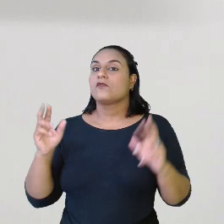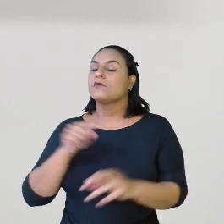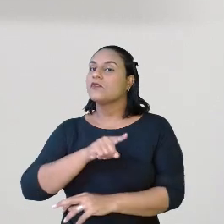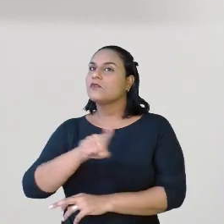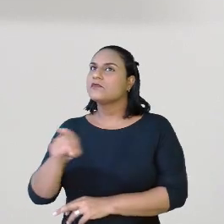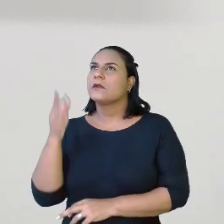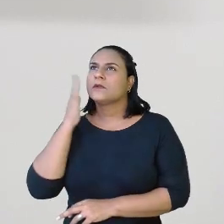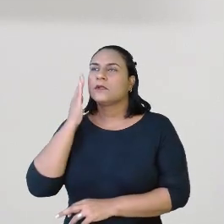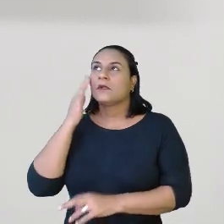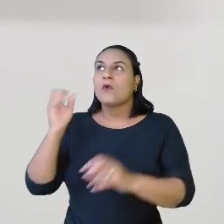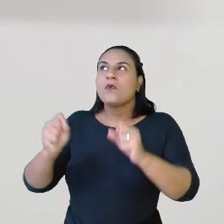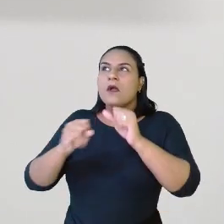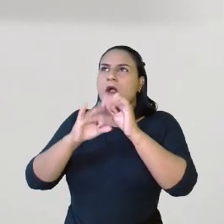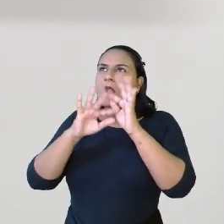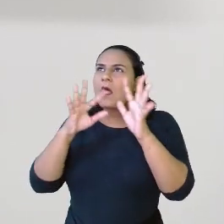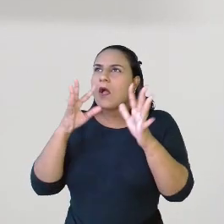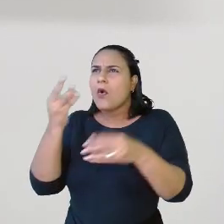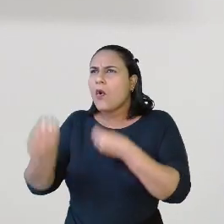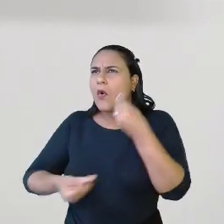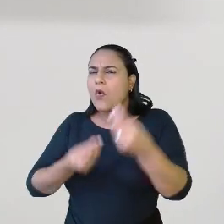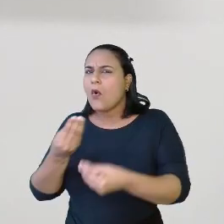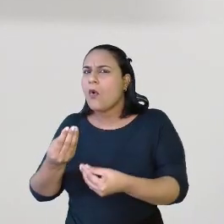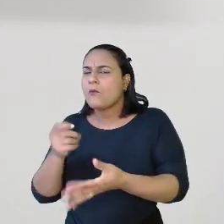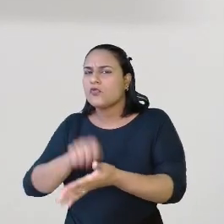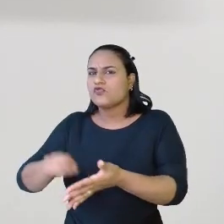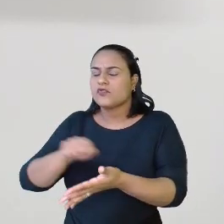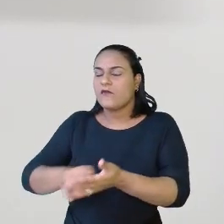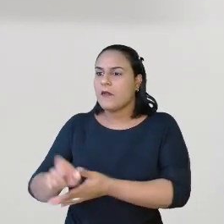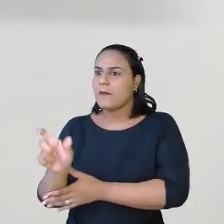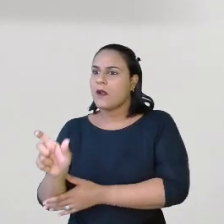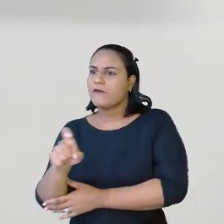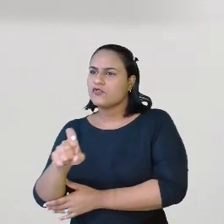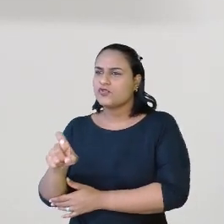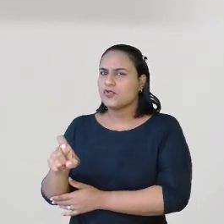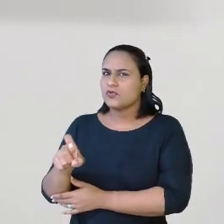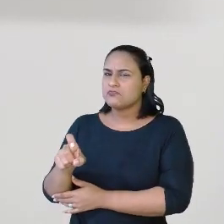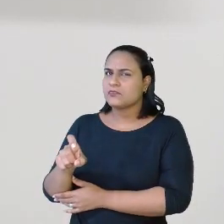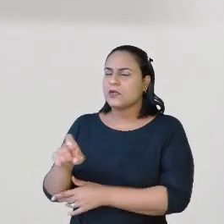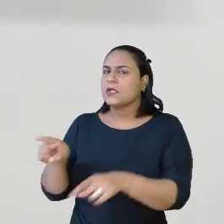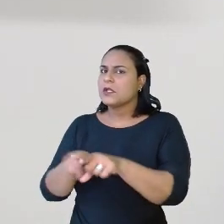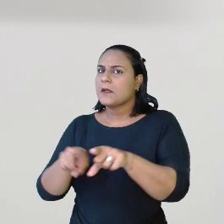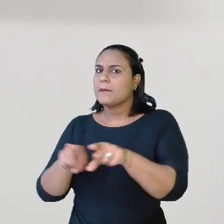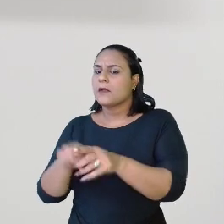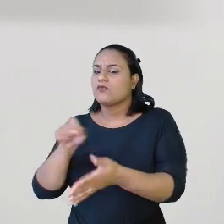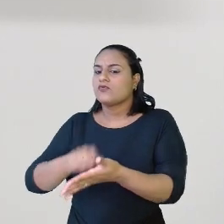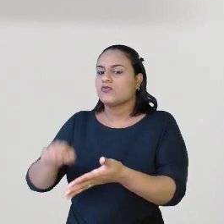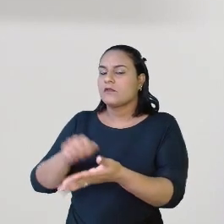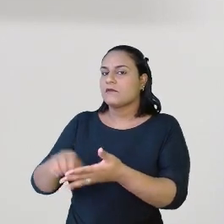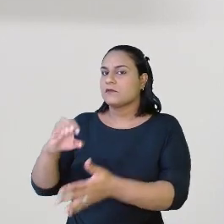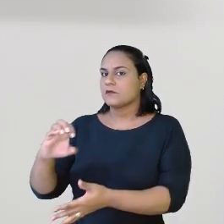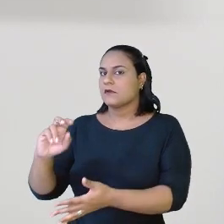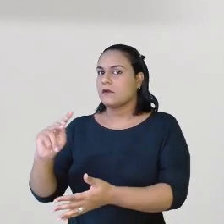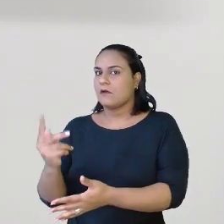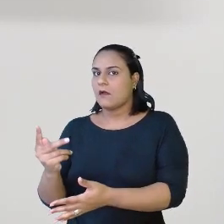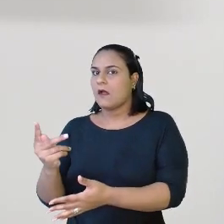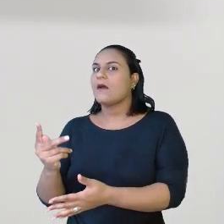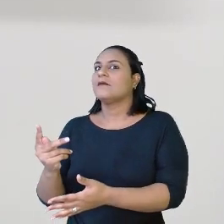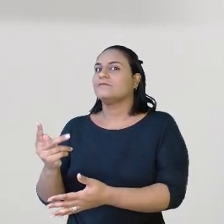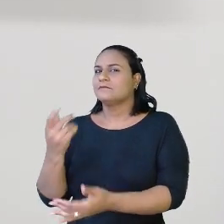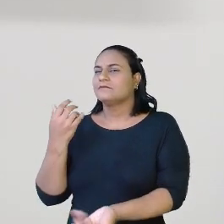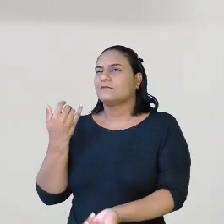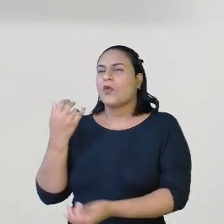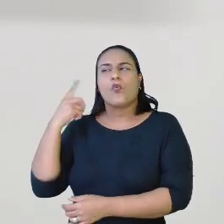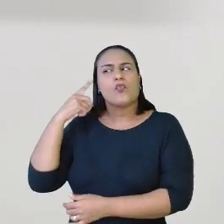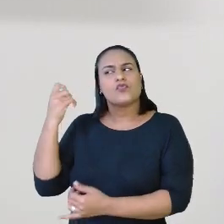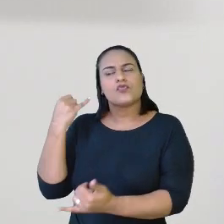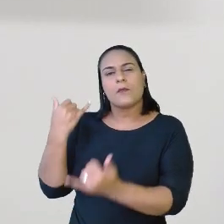tenham compreendido quando usar o X, quando usar o CH para as palavras que têm este som.